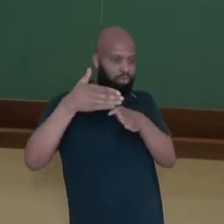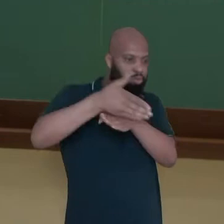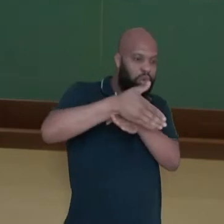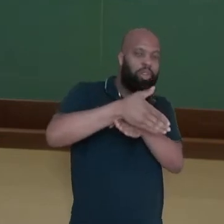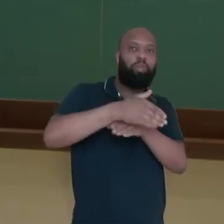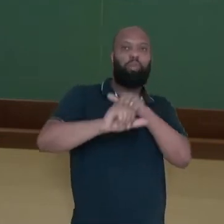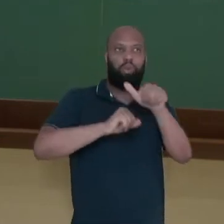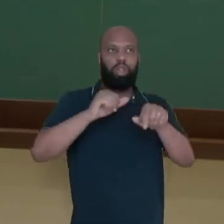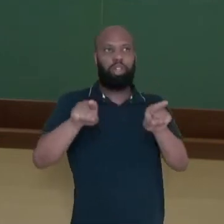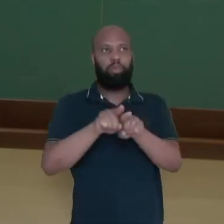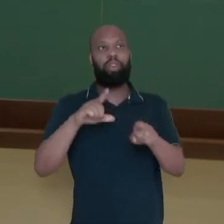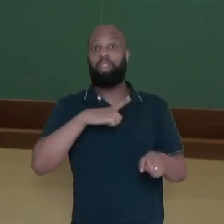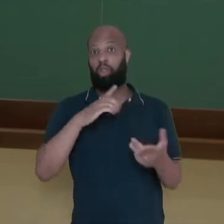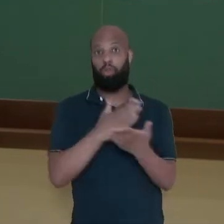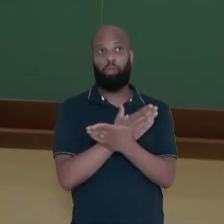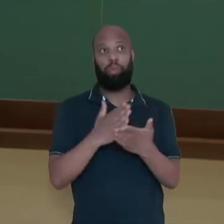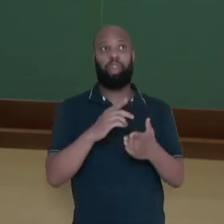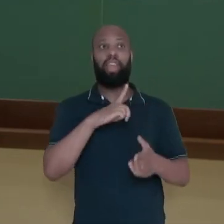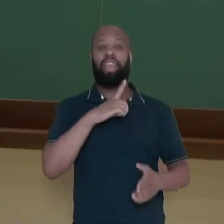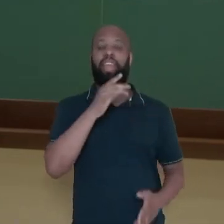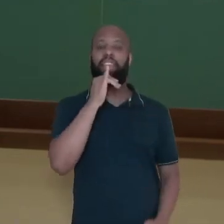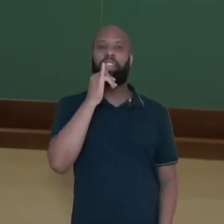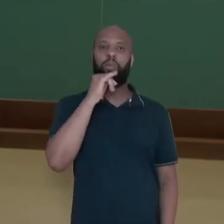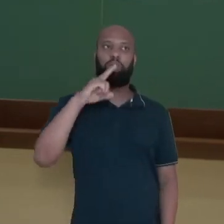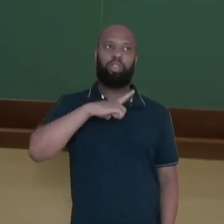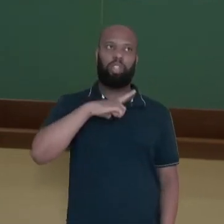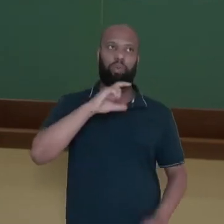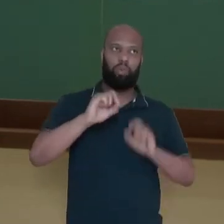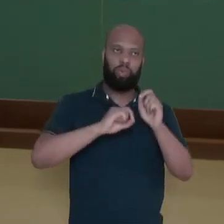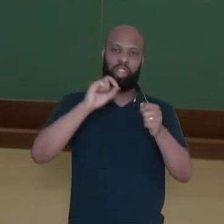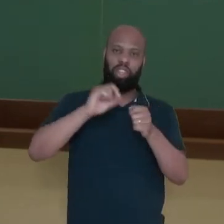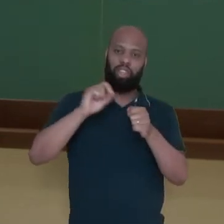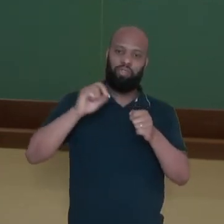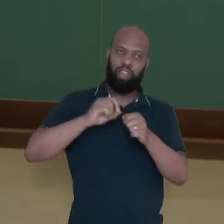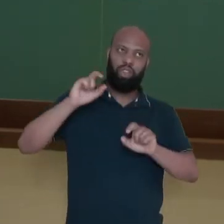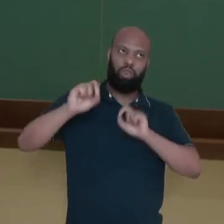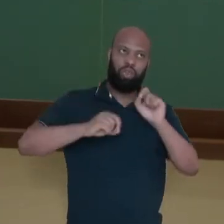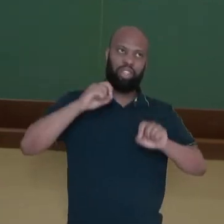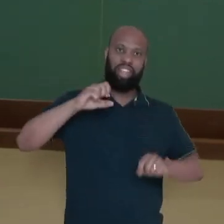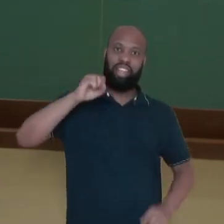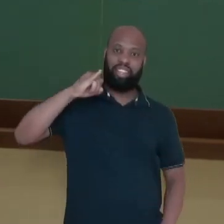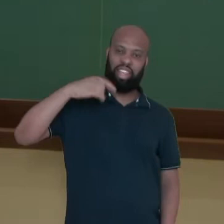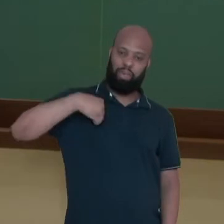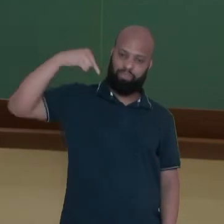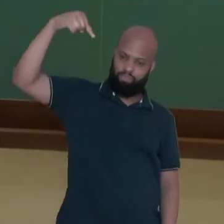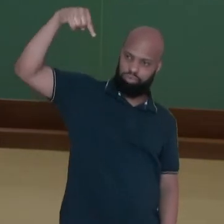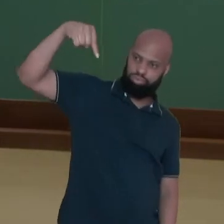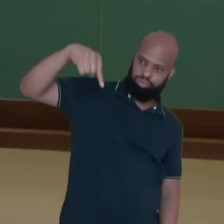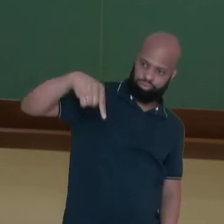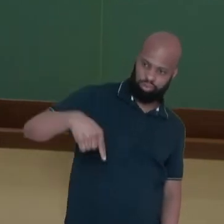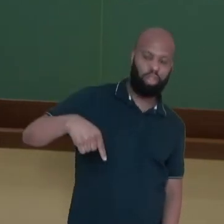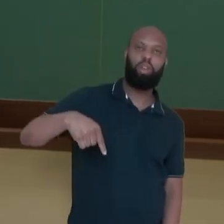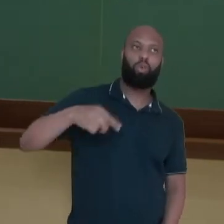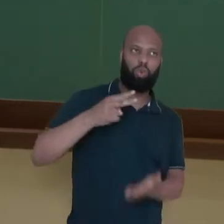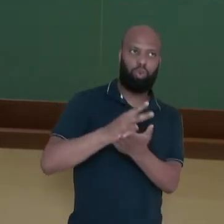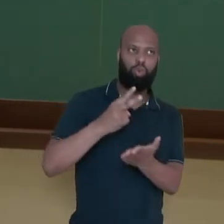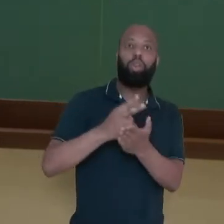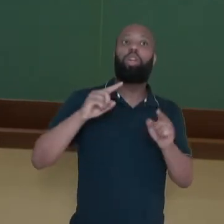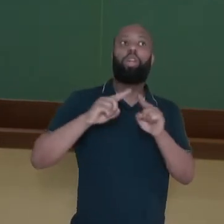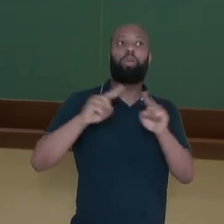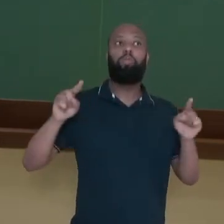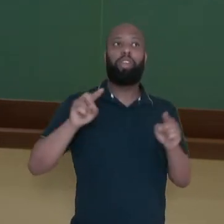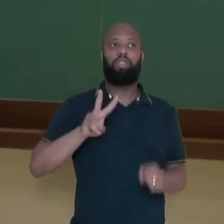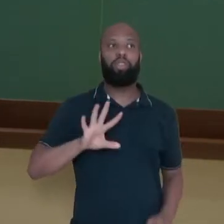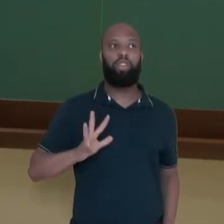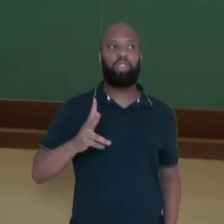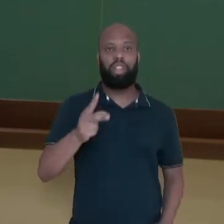Às vezes. Se o raio de luz vier perpendicular em linha reta, daí ele não desvia. Agora, um detalhe, a velocidade